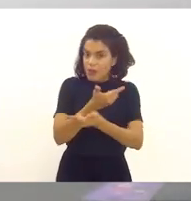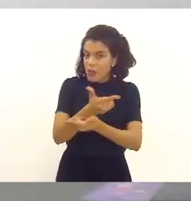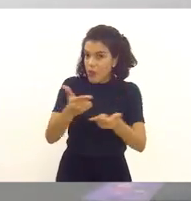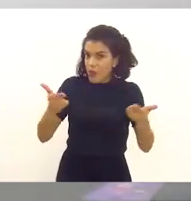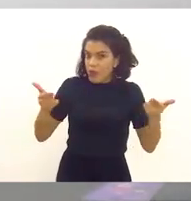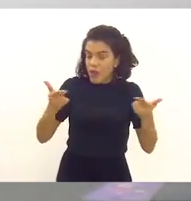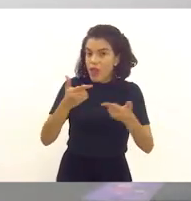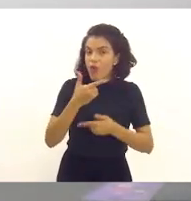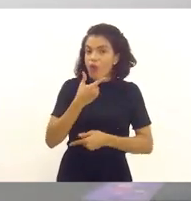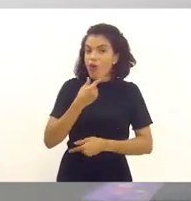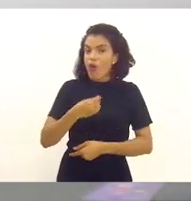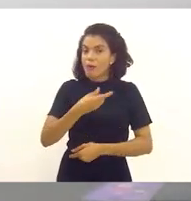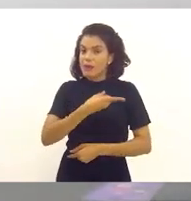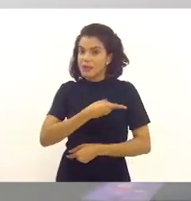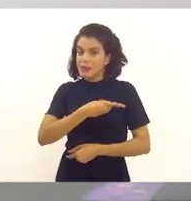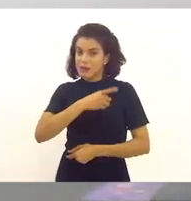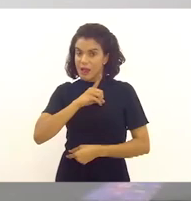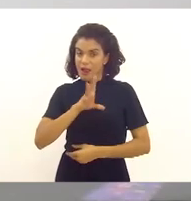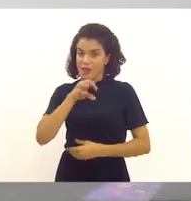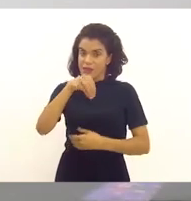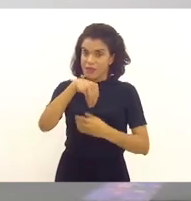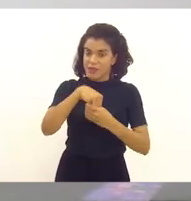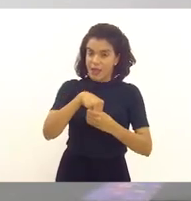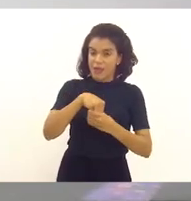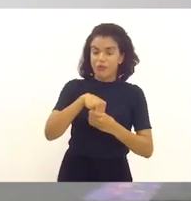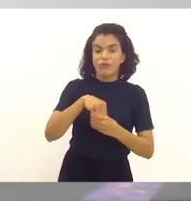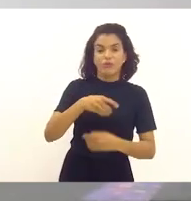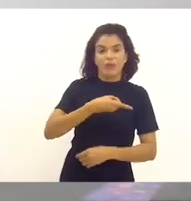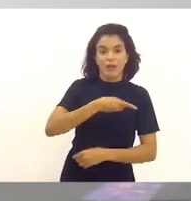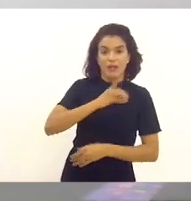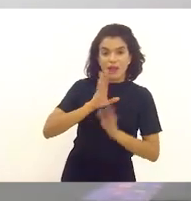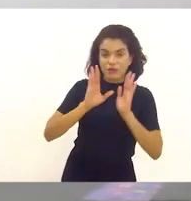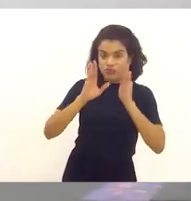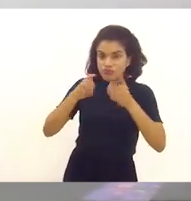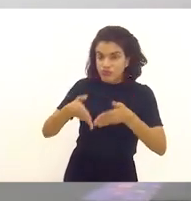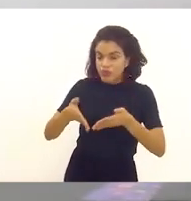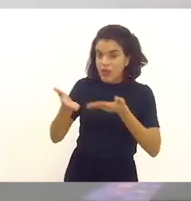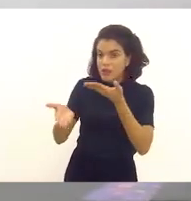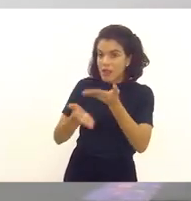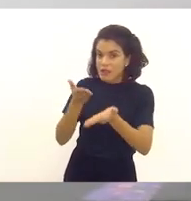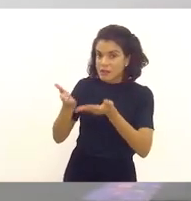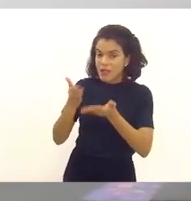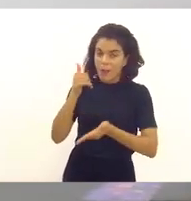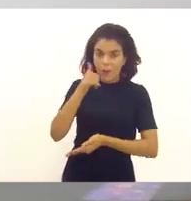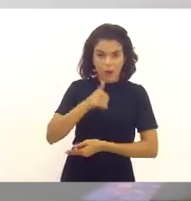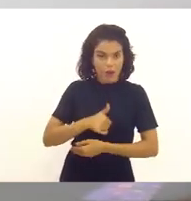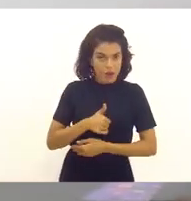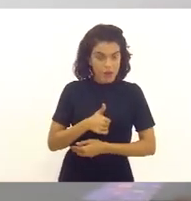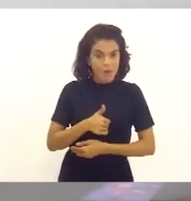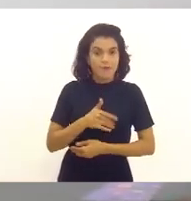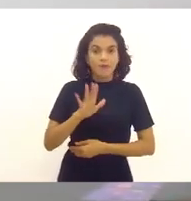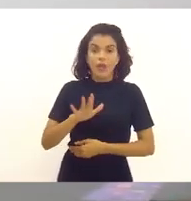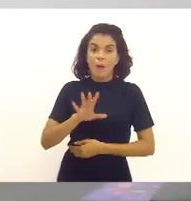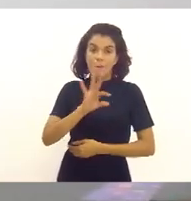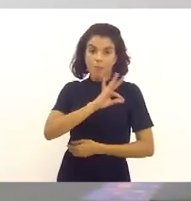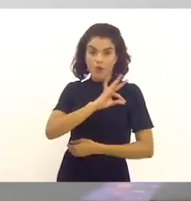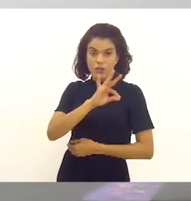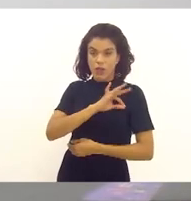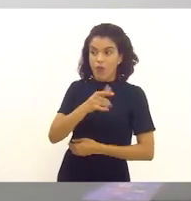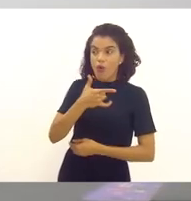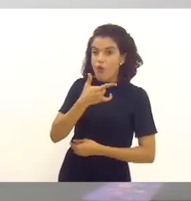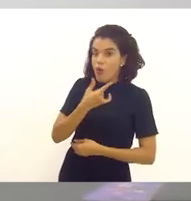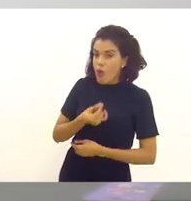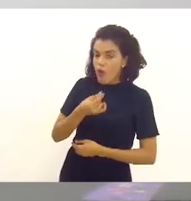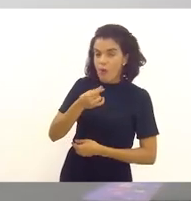Delegados homens nas deãs Então quando vocês são atendidas numa deã por policiais homens